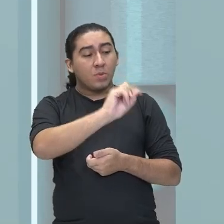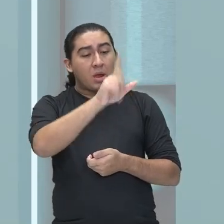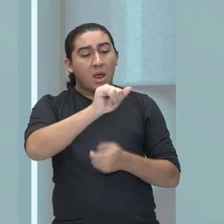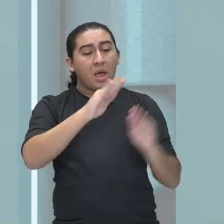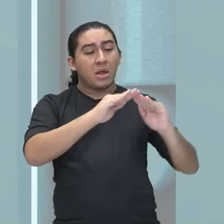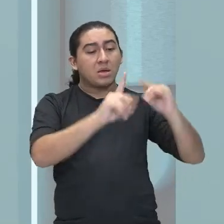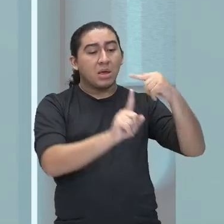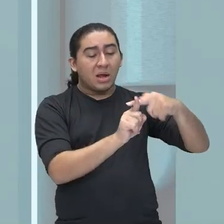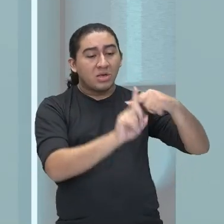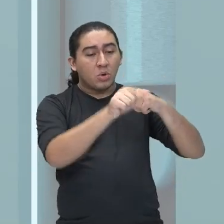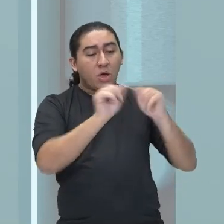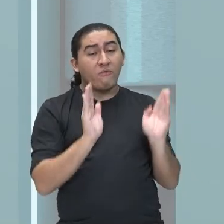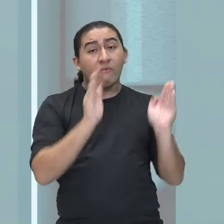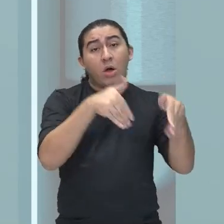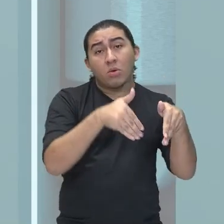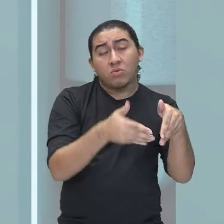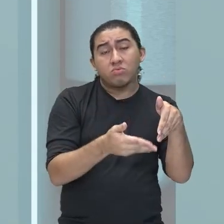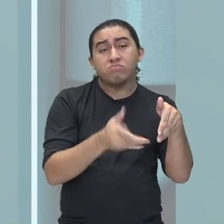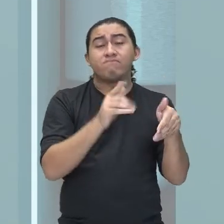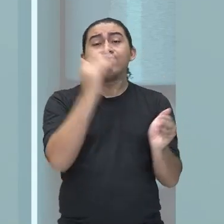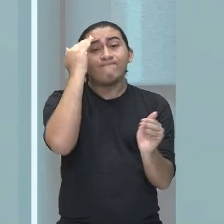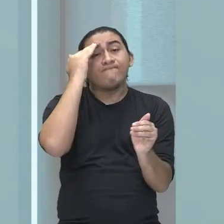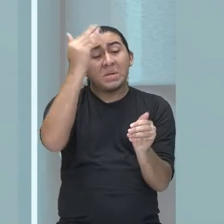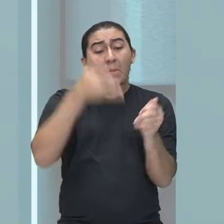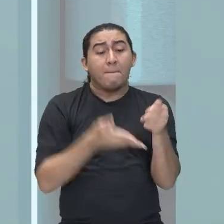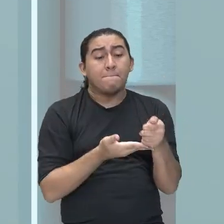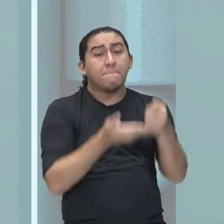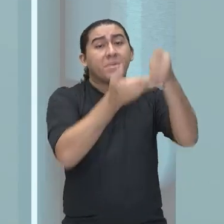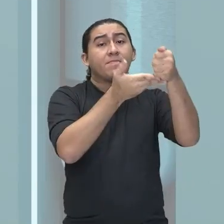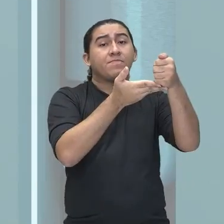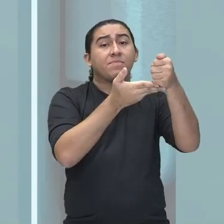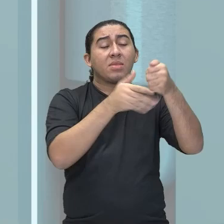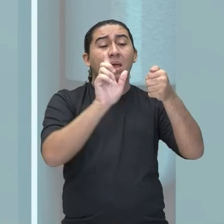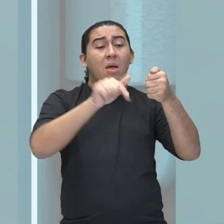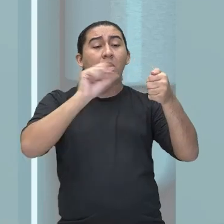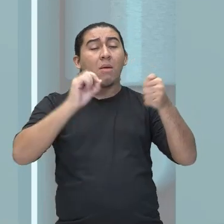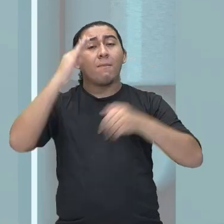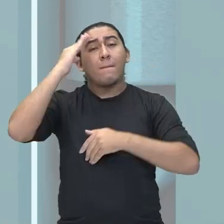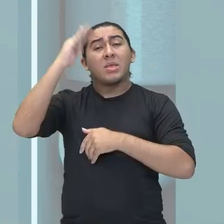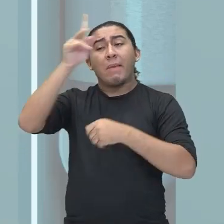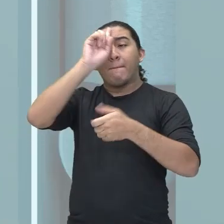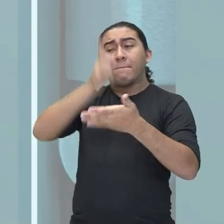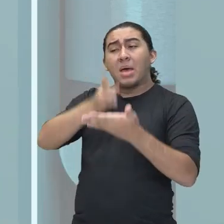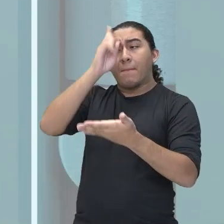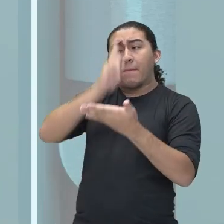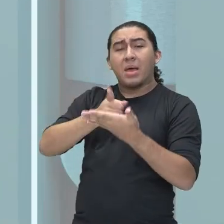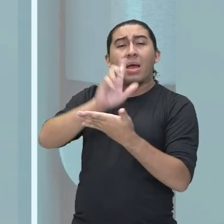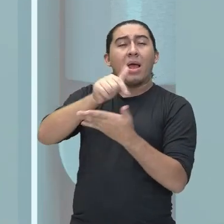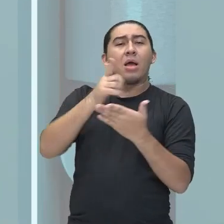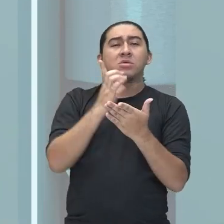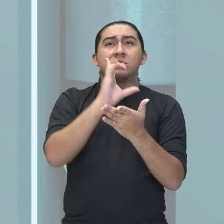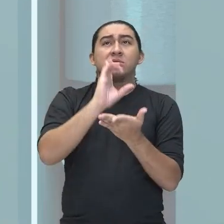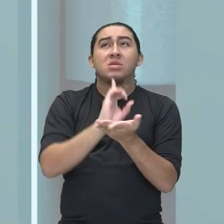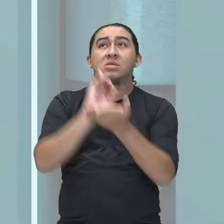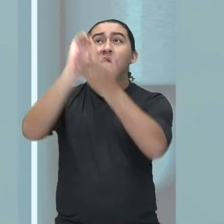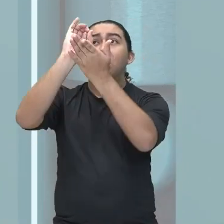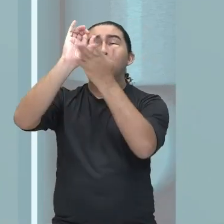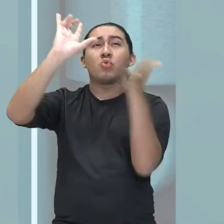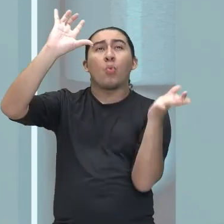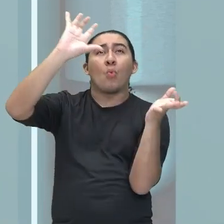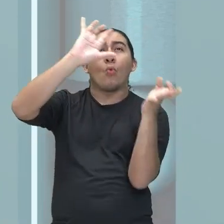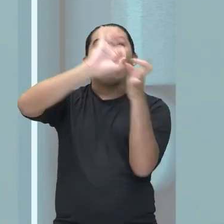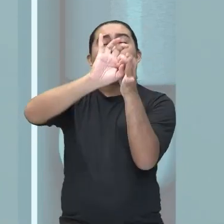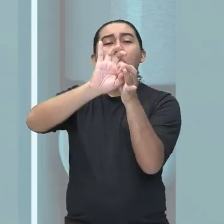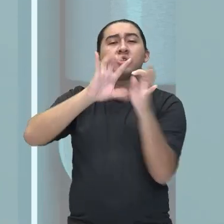como centro. A igreja aqui na Terra era enviado de Deus, era quem tinha